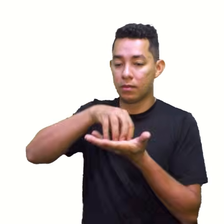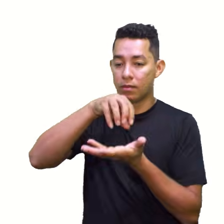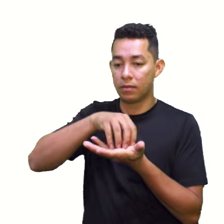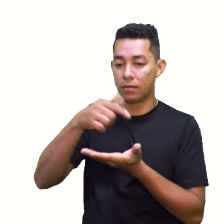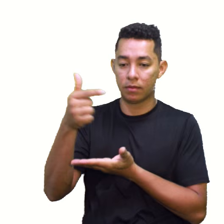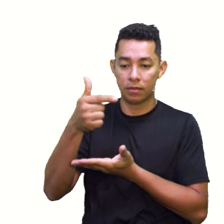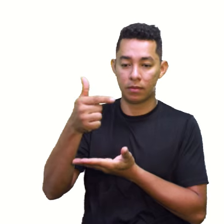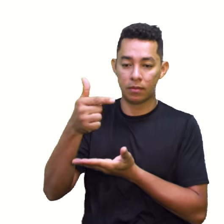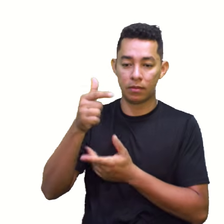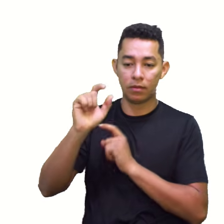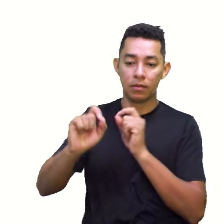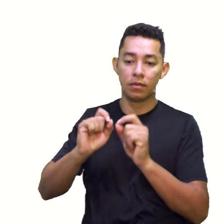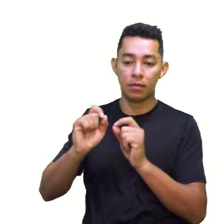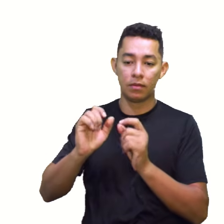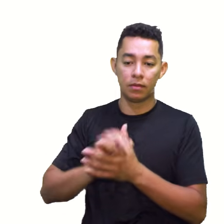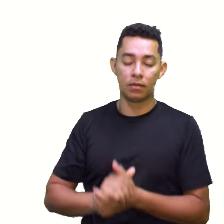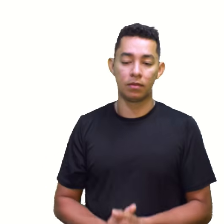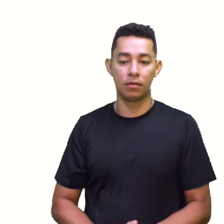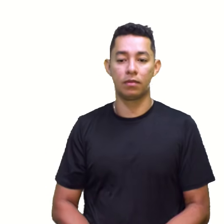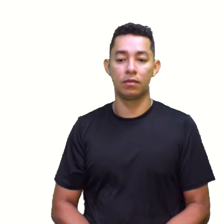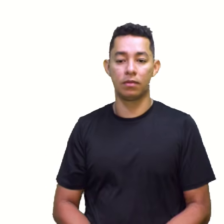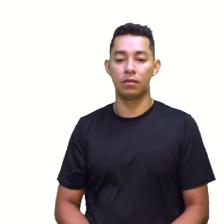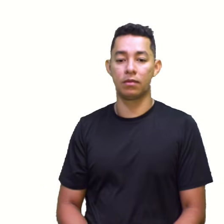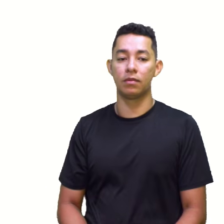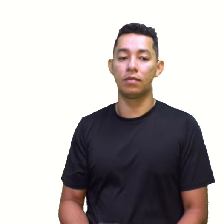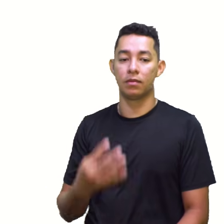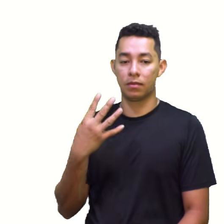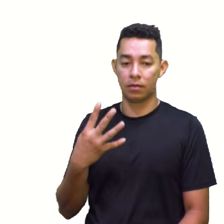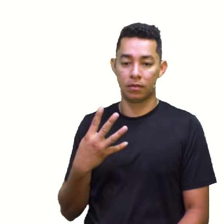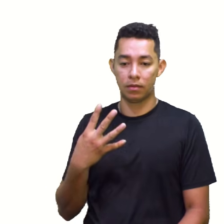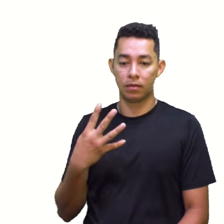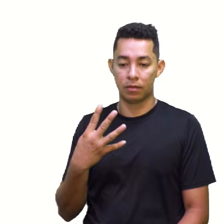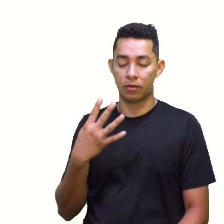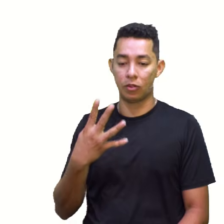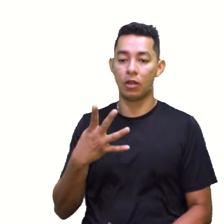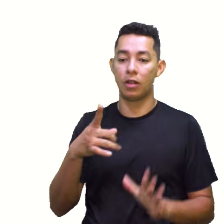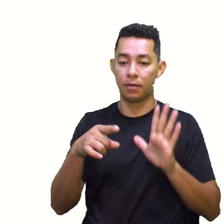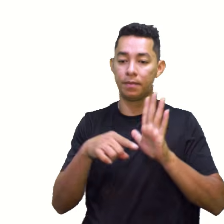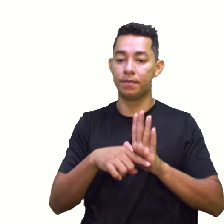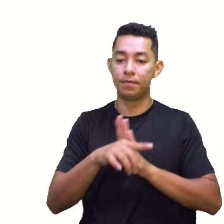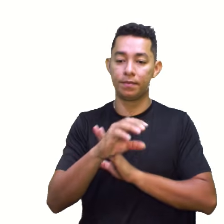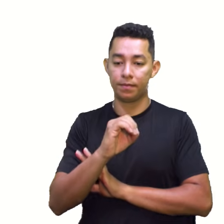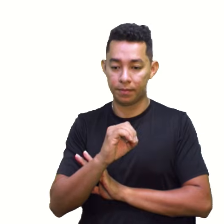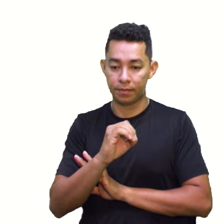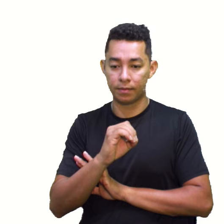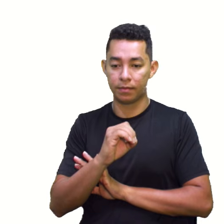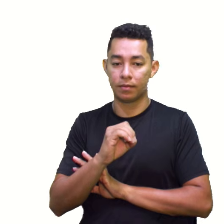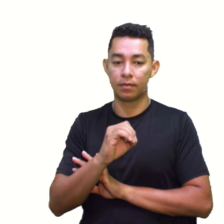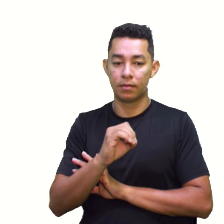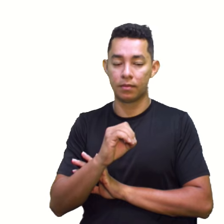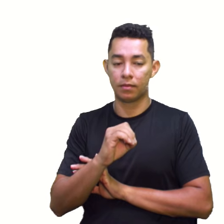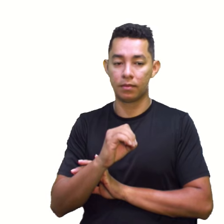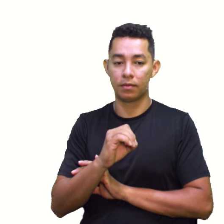segunda, cadê aqui, ó? O centro da segunda é 4, então vai ficar 4 menos 0.